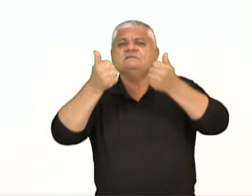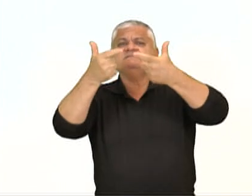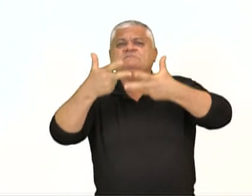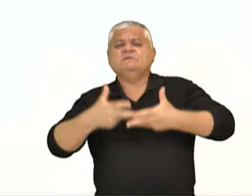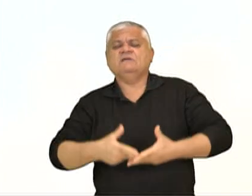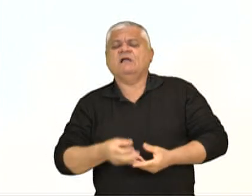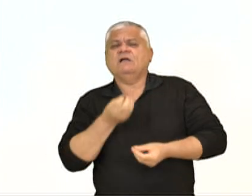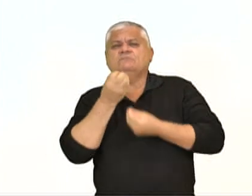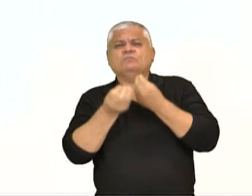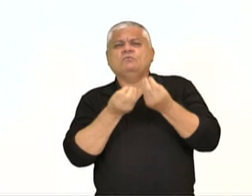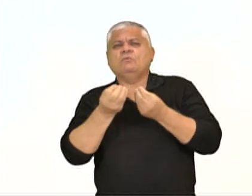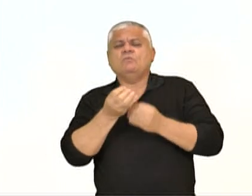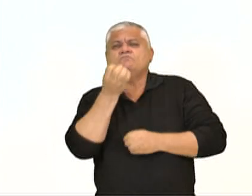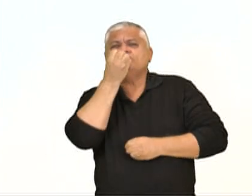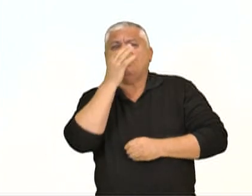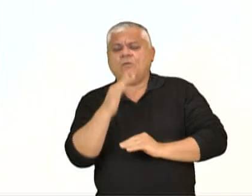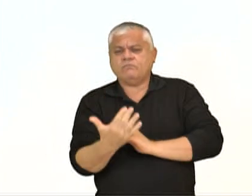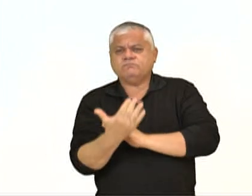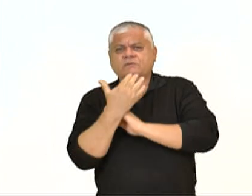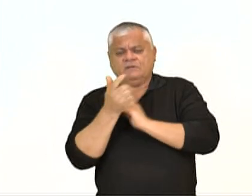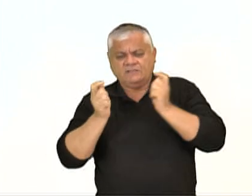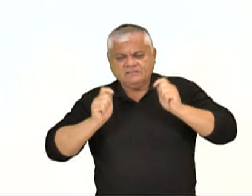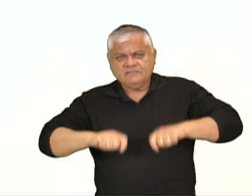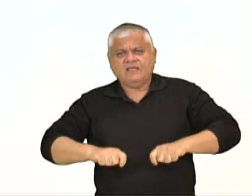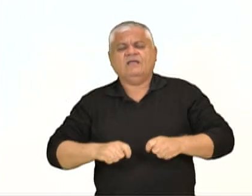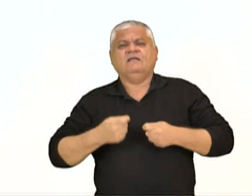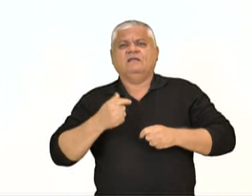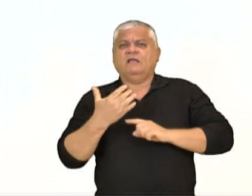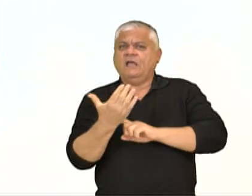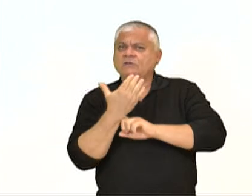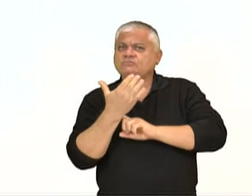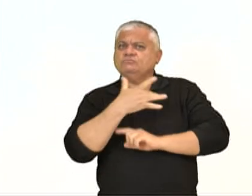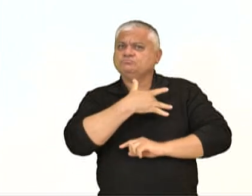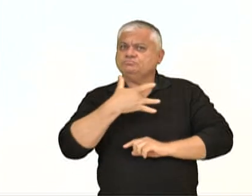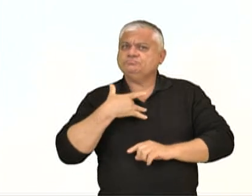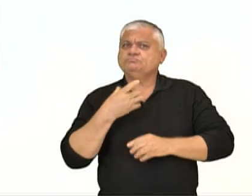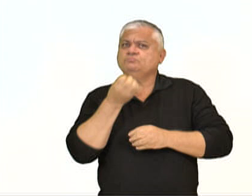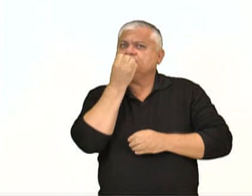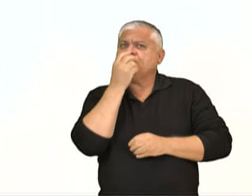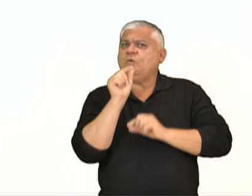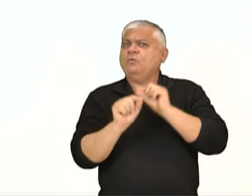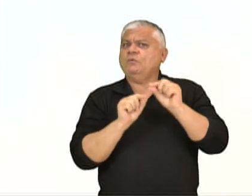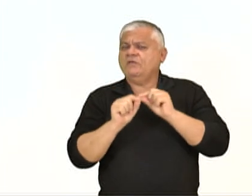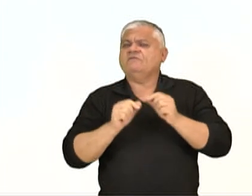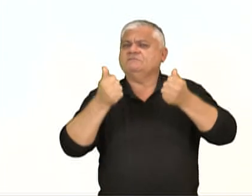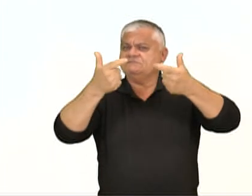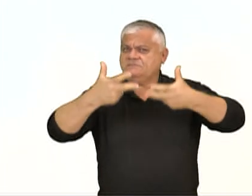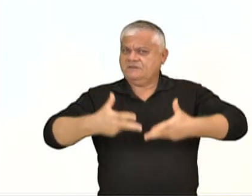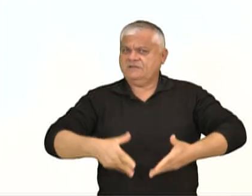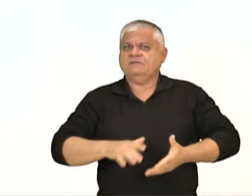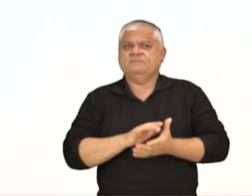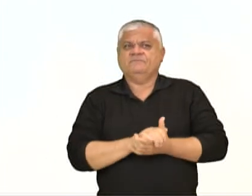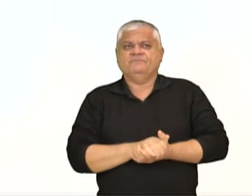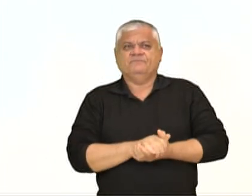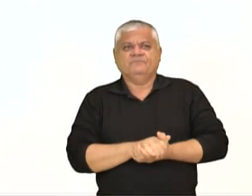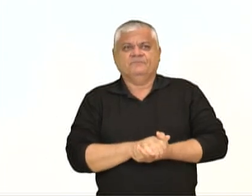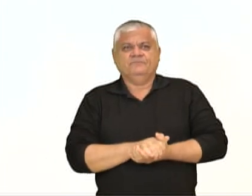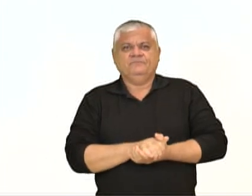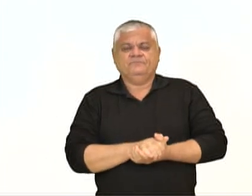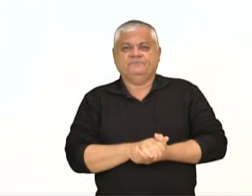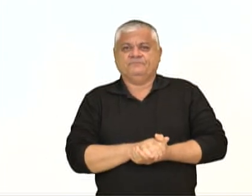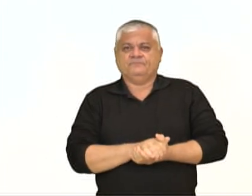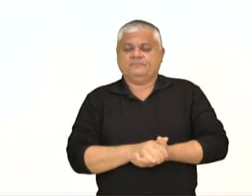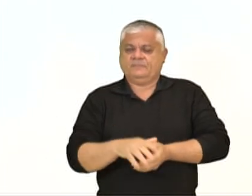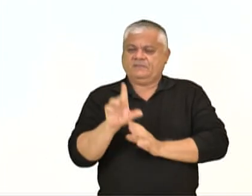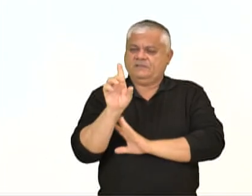benefícios proporcionados pela dança. A dança traz diversos benefícios, a gente vai citar alguns deles durante a aula. Então,